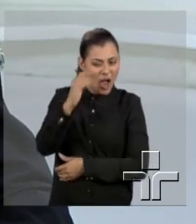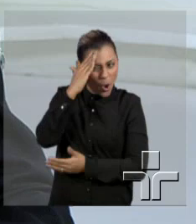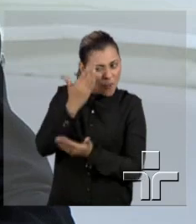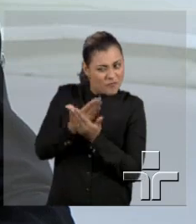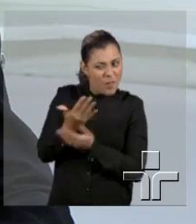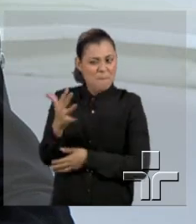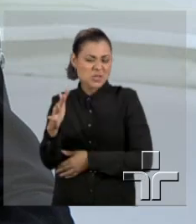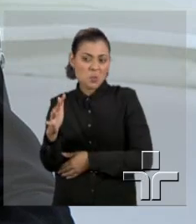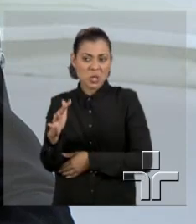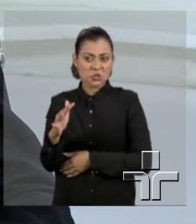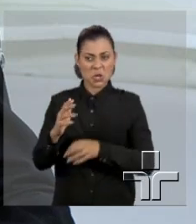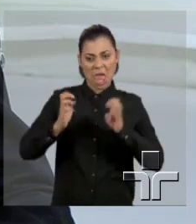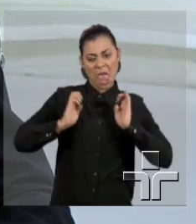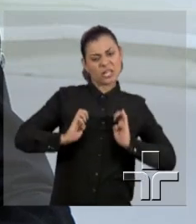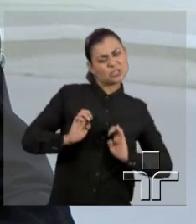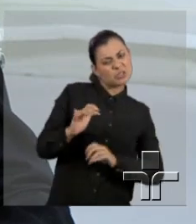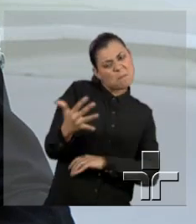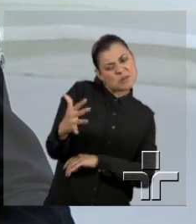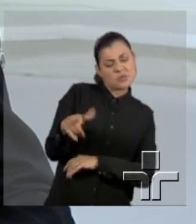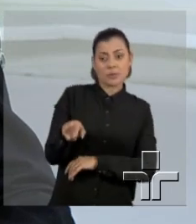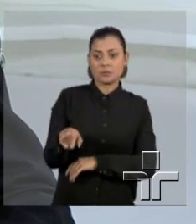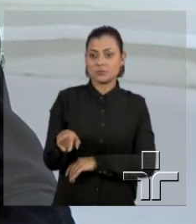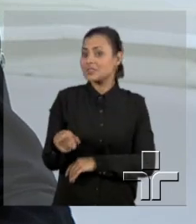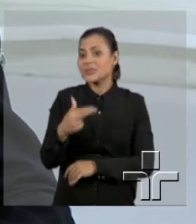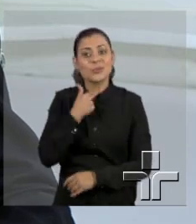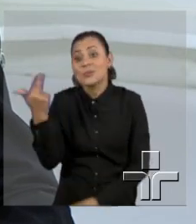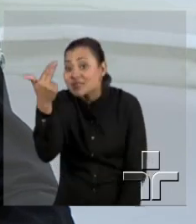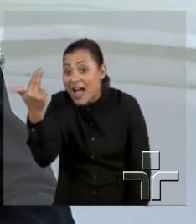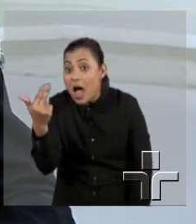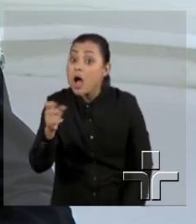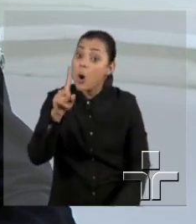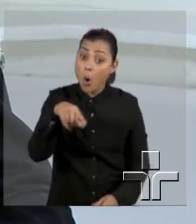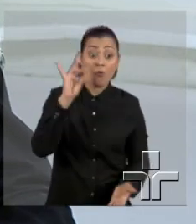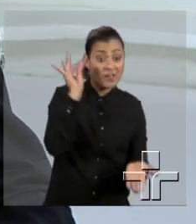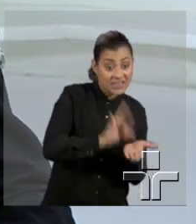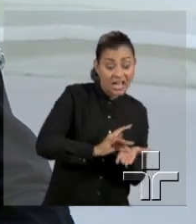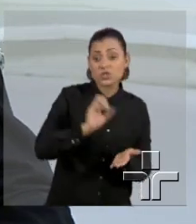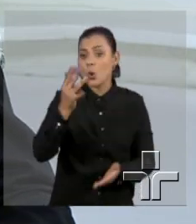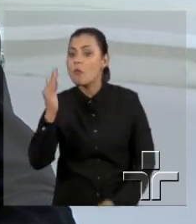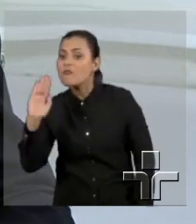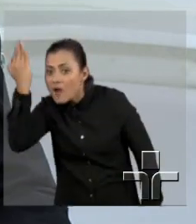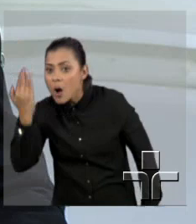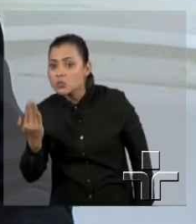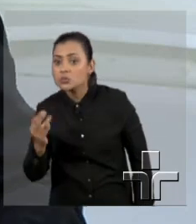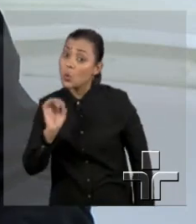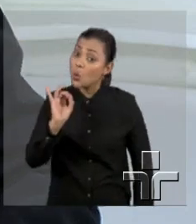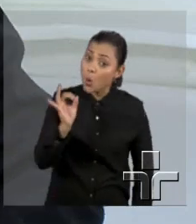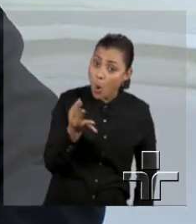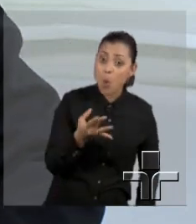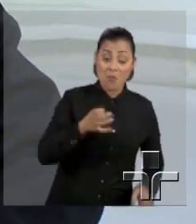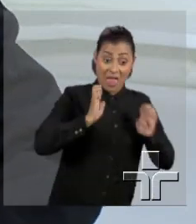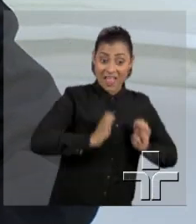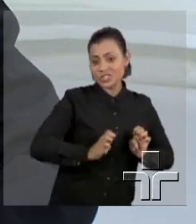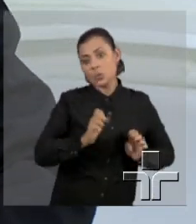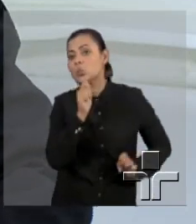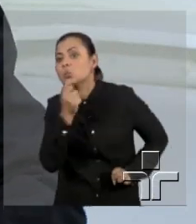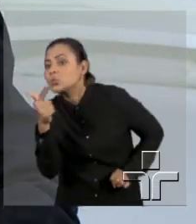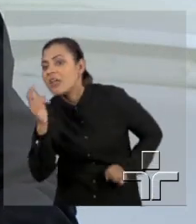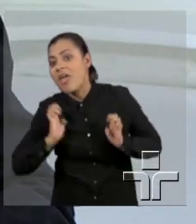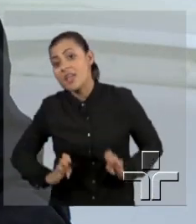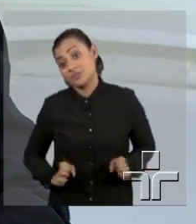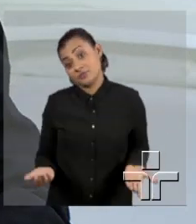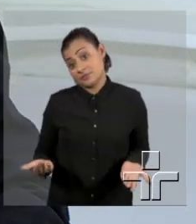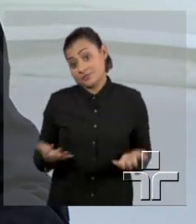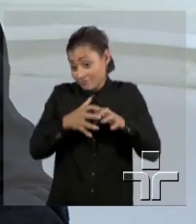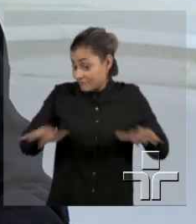meio ética. Ou é ética por inteiro, ou é verdadeira a pessoa por inteiro. E no